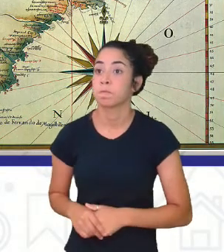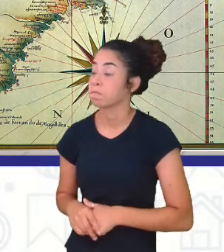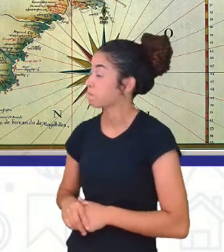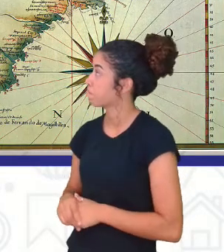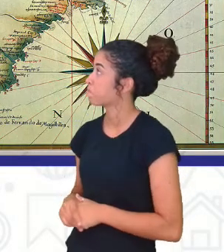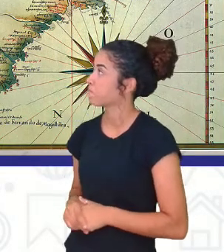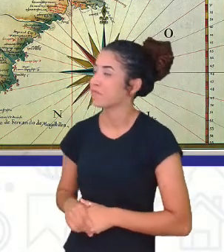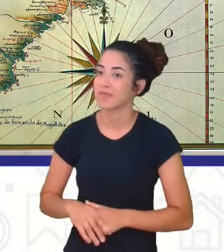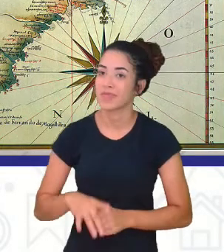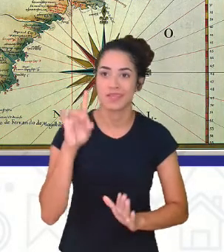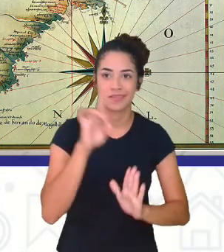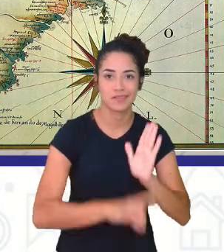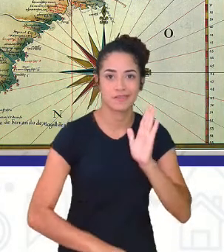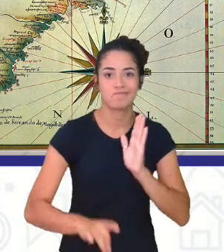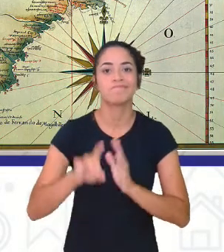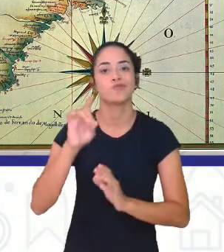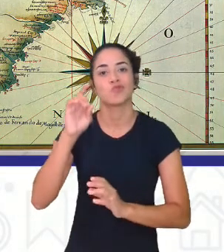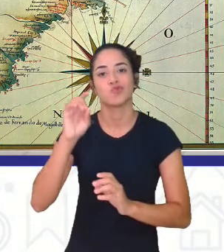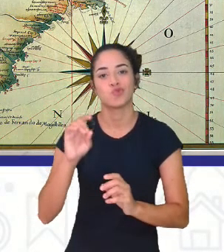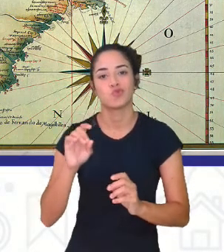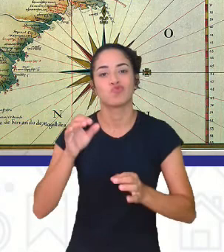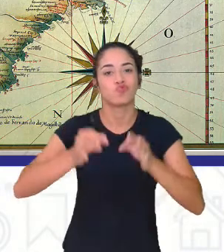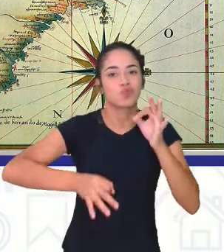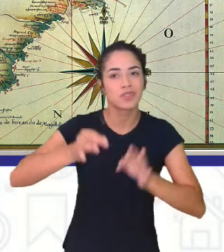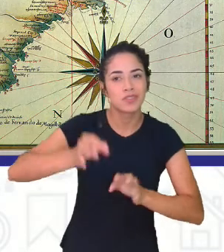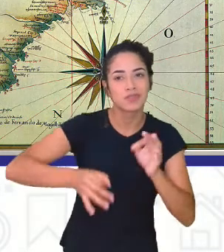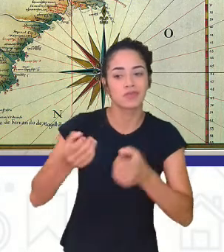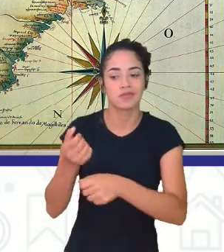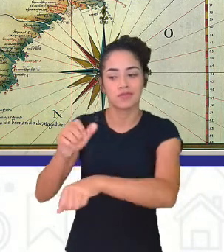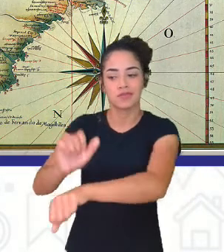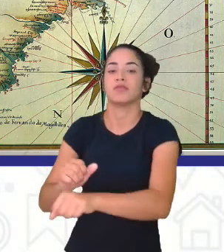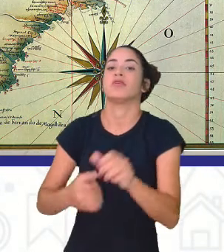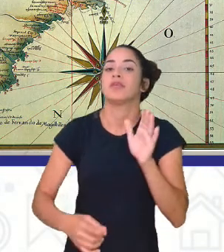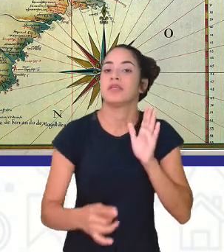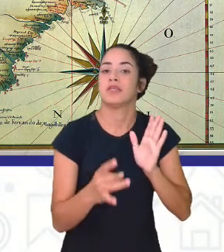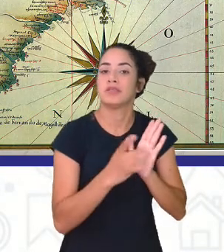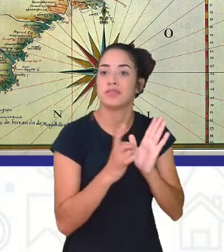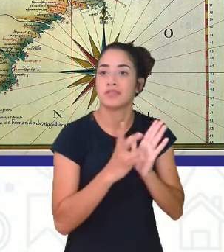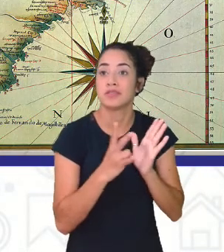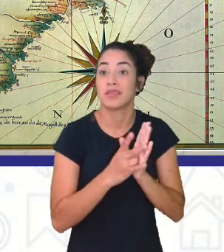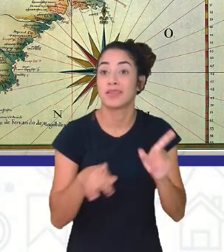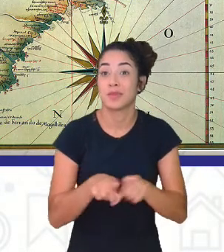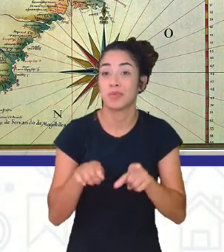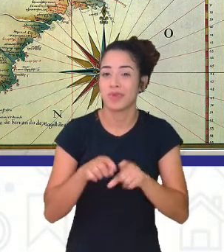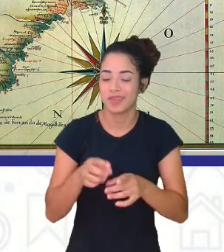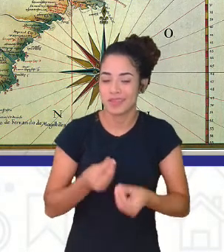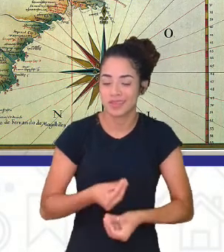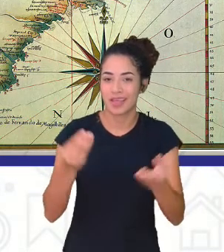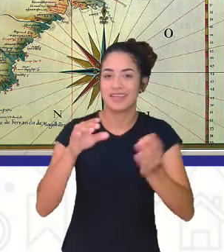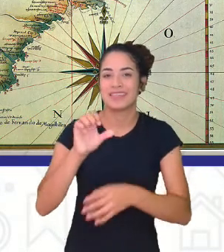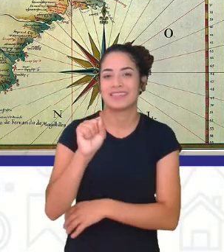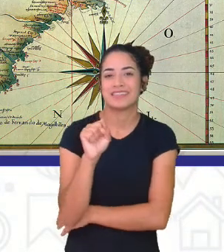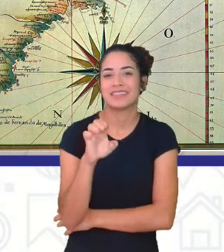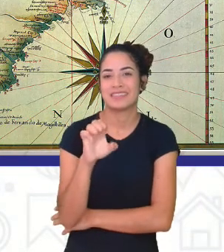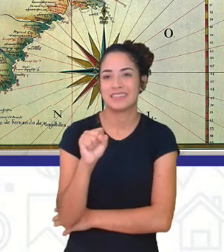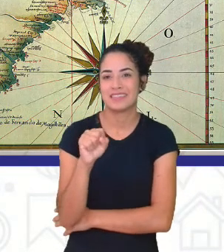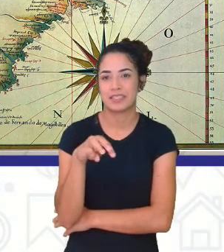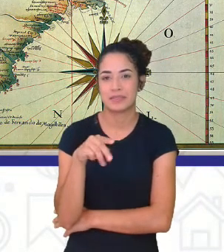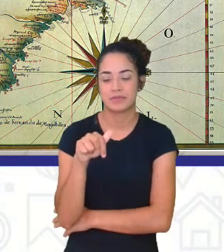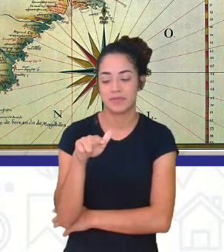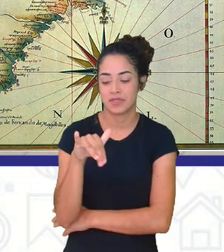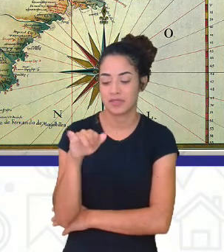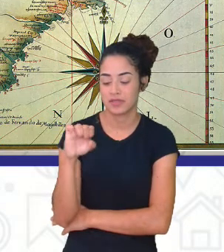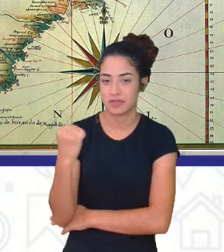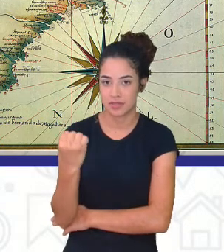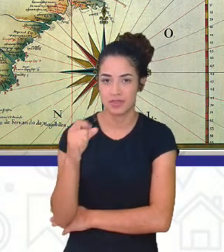direito de aplicar a justiça escravizar indígenas e doar sesmarias que eram lotes de terra né das capitanias